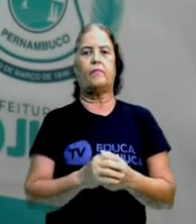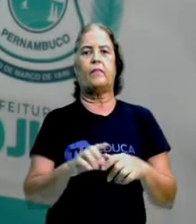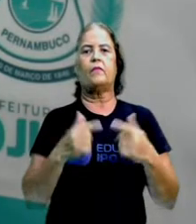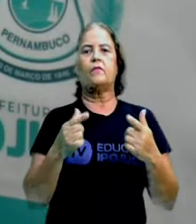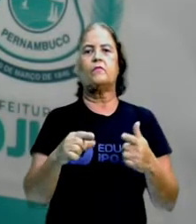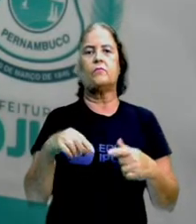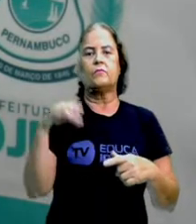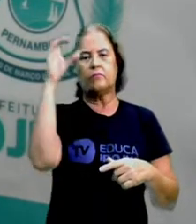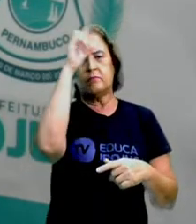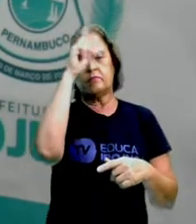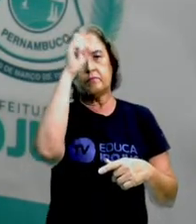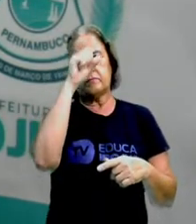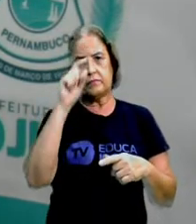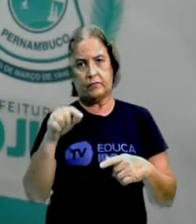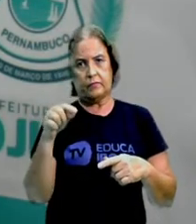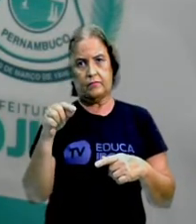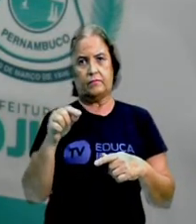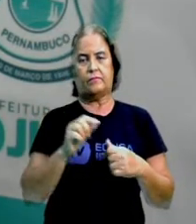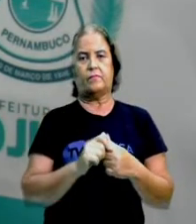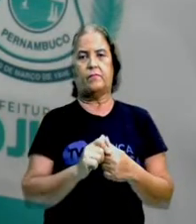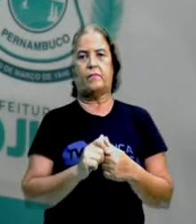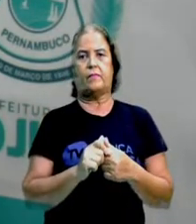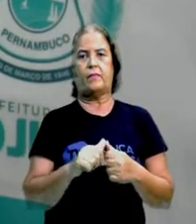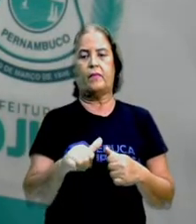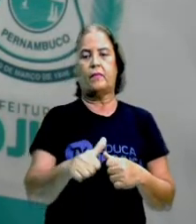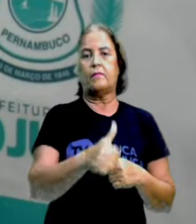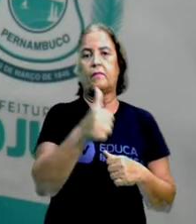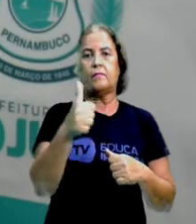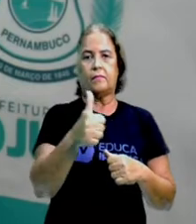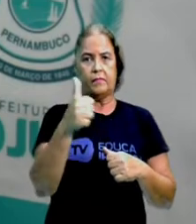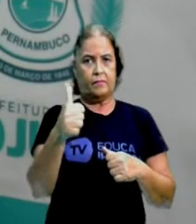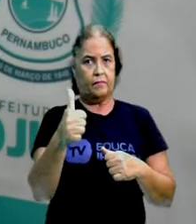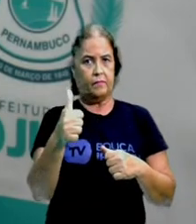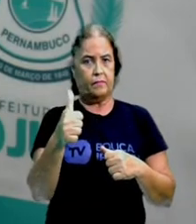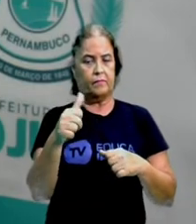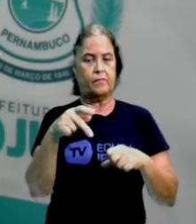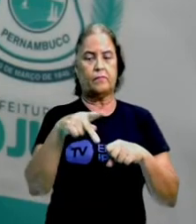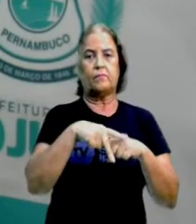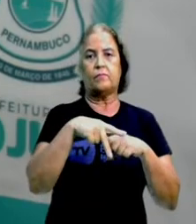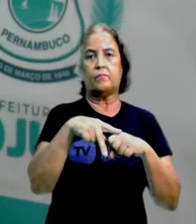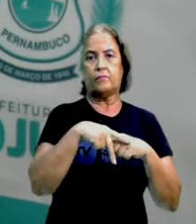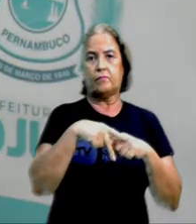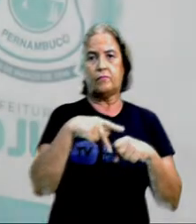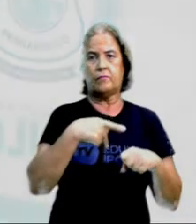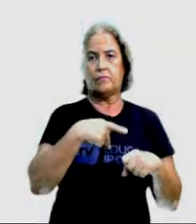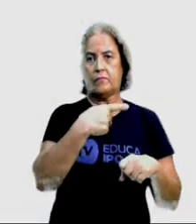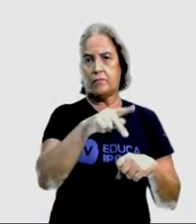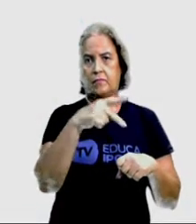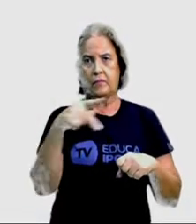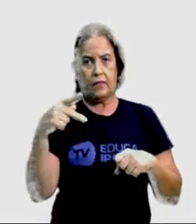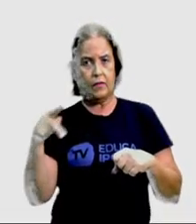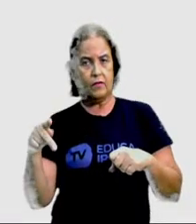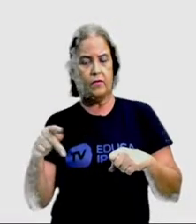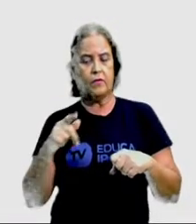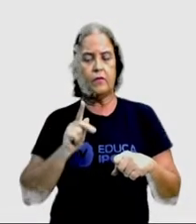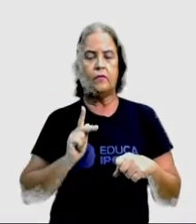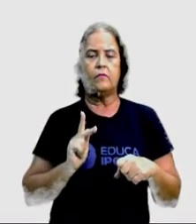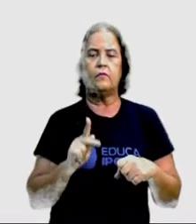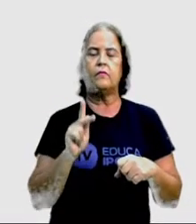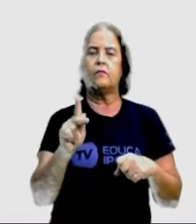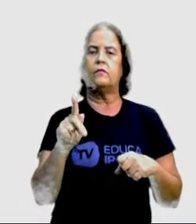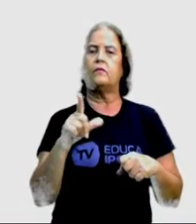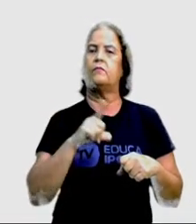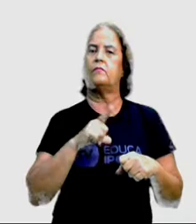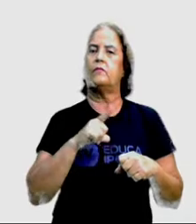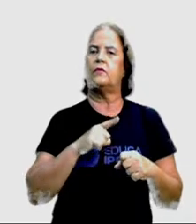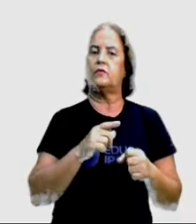gravar aí nas suas cabeças? Primeiro, esses pronomes possessivos sempre vão vir no começo ou no